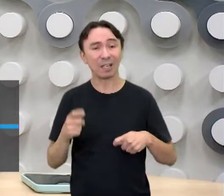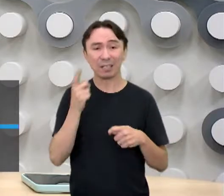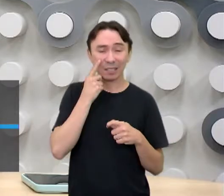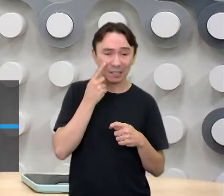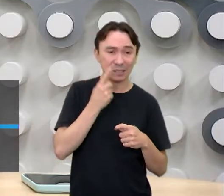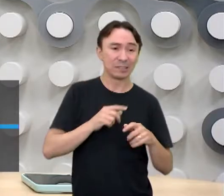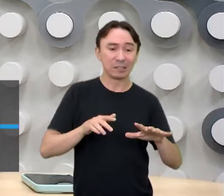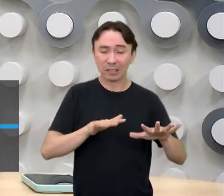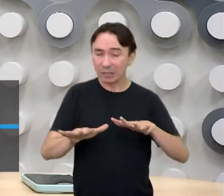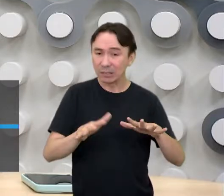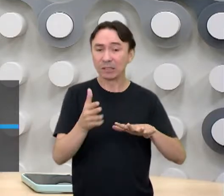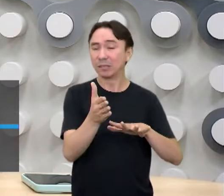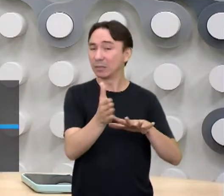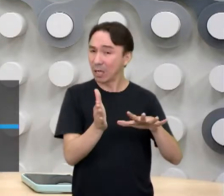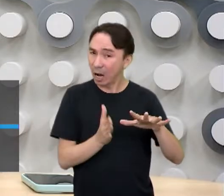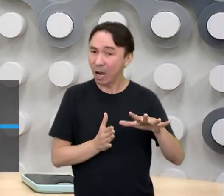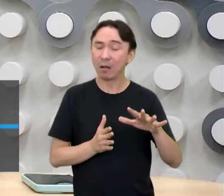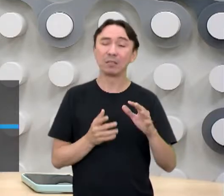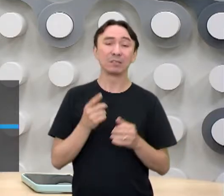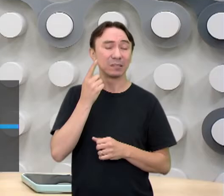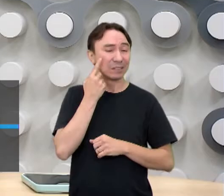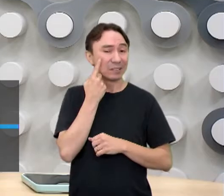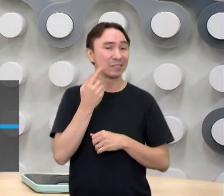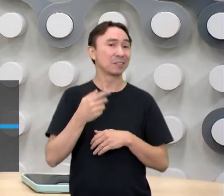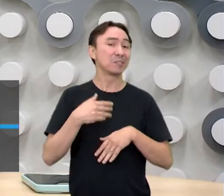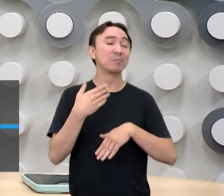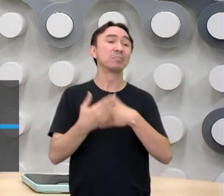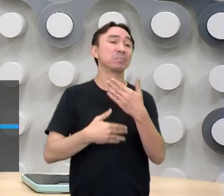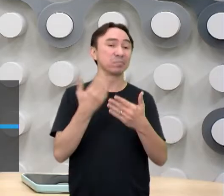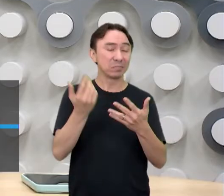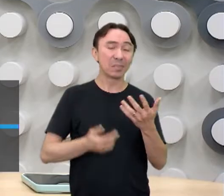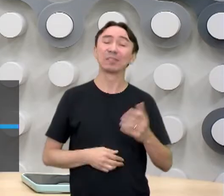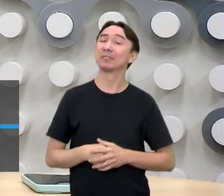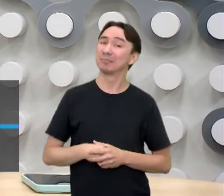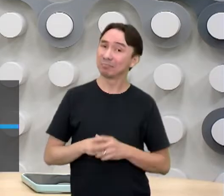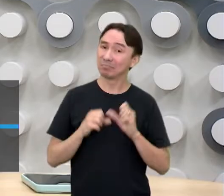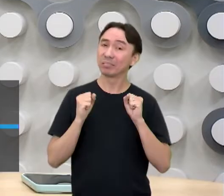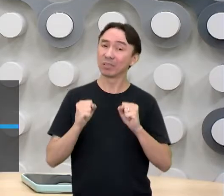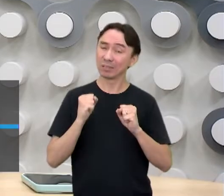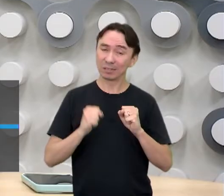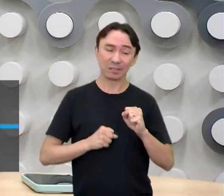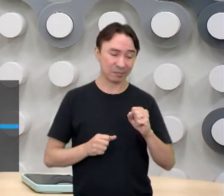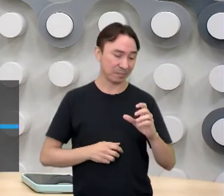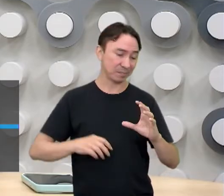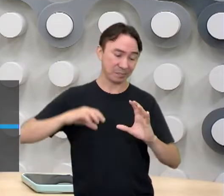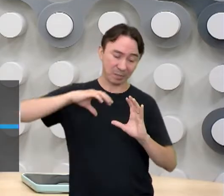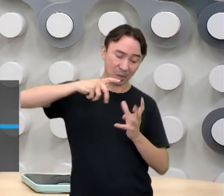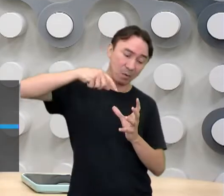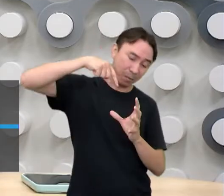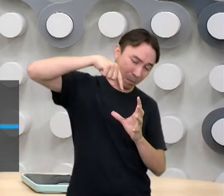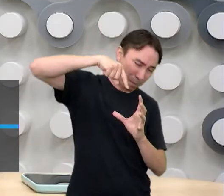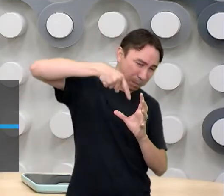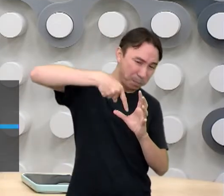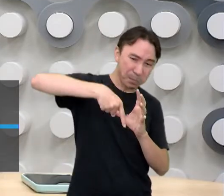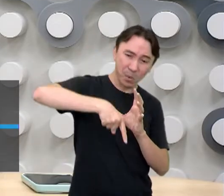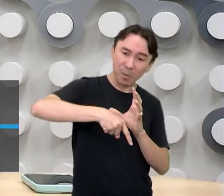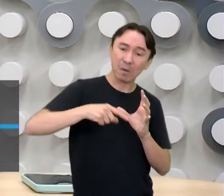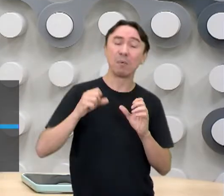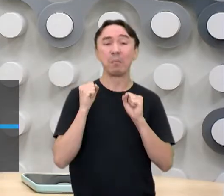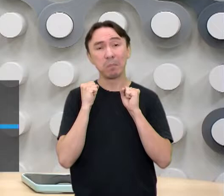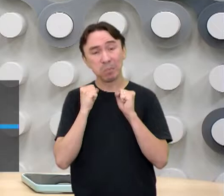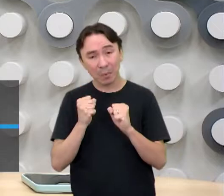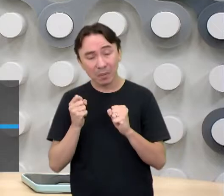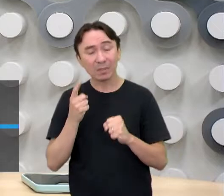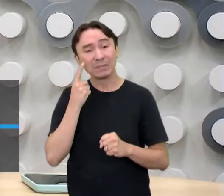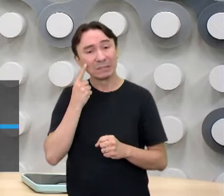ondas gigantescas aí que acabam vindo aí do interior do nosso planeta, né, e proporcionando os tremores,